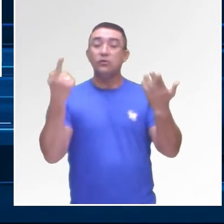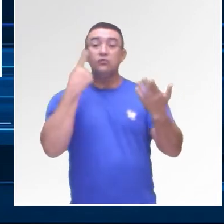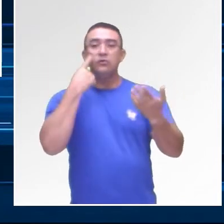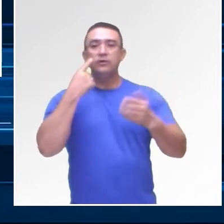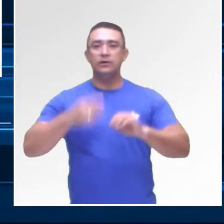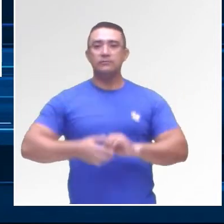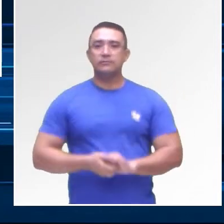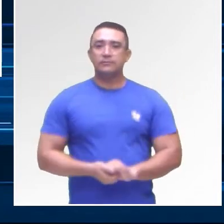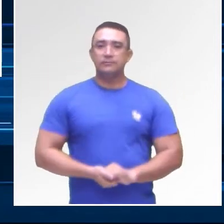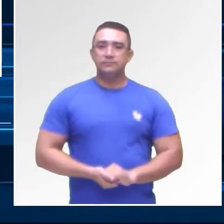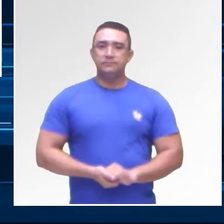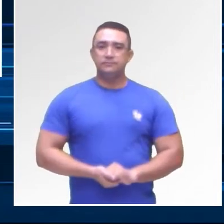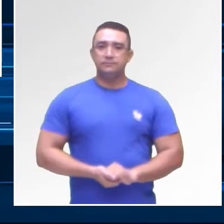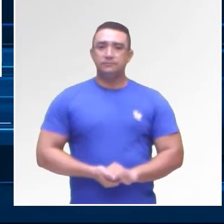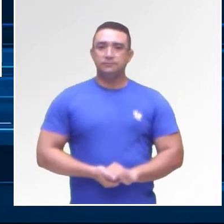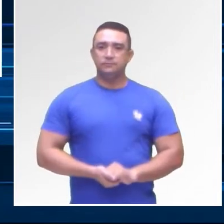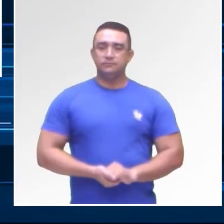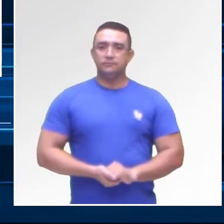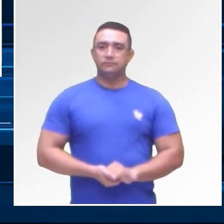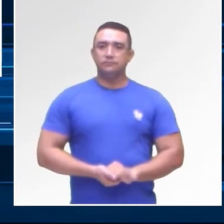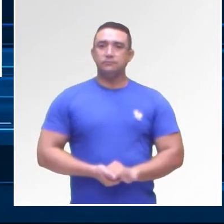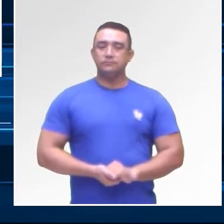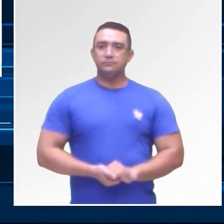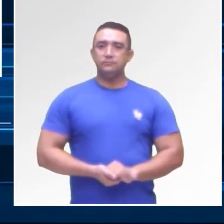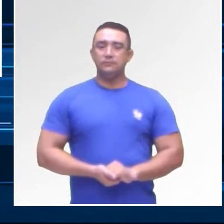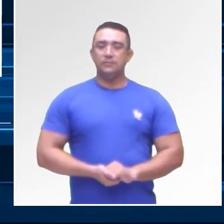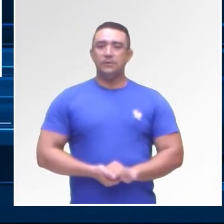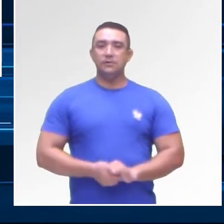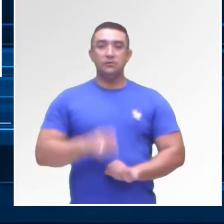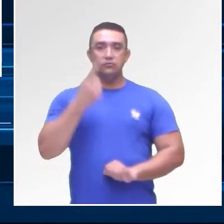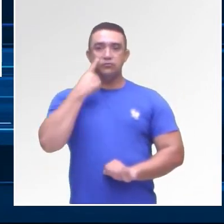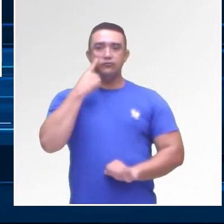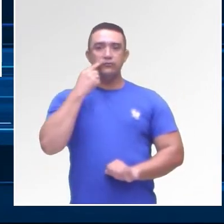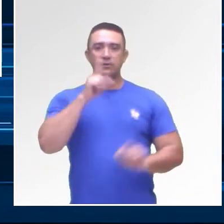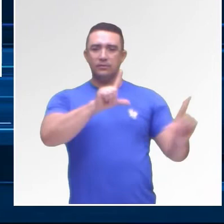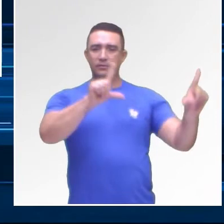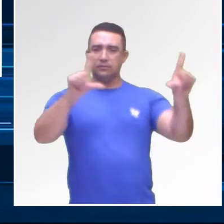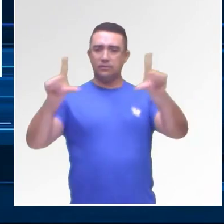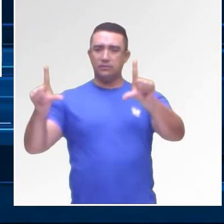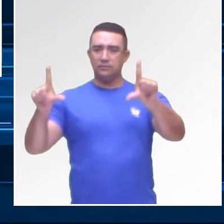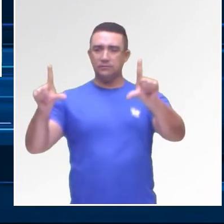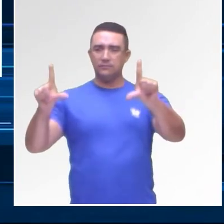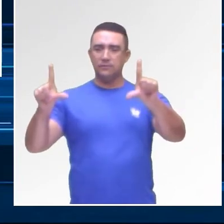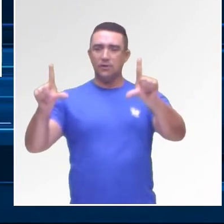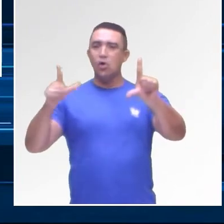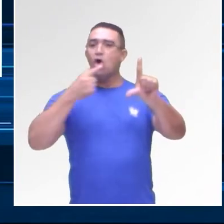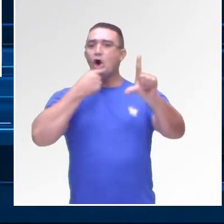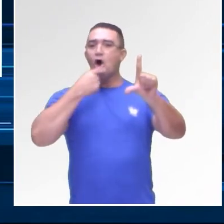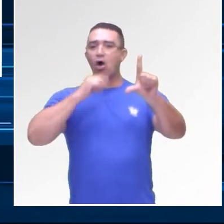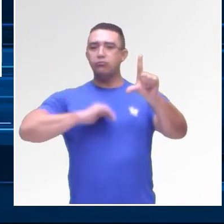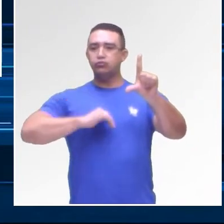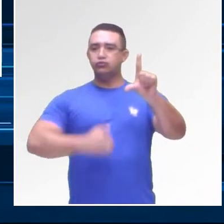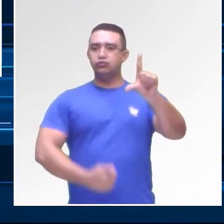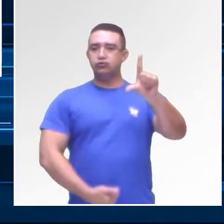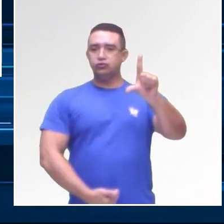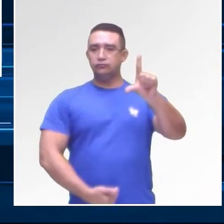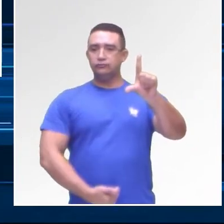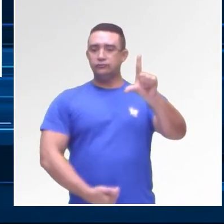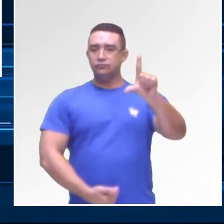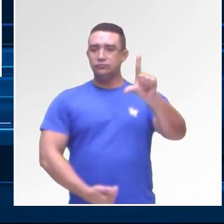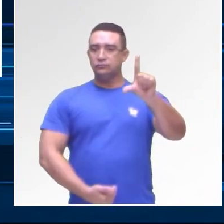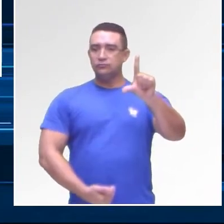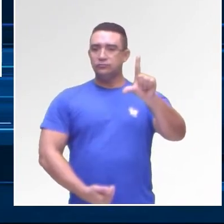Então, eu quero que vocês observem primeiramente essa imagem, né? Já dá para a gente perceber que nós temos aí a região